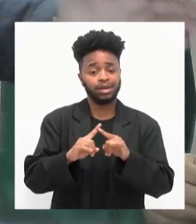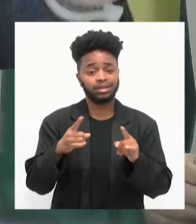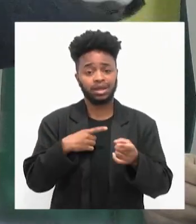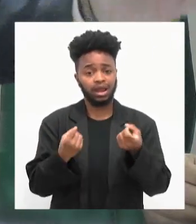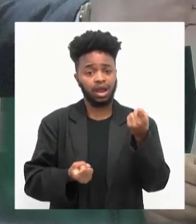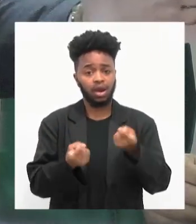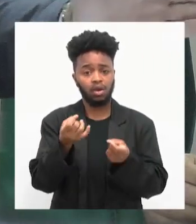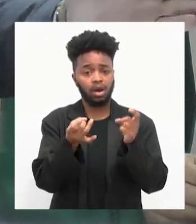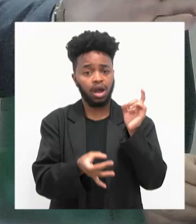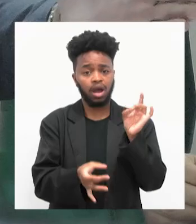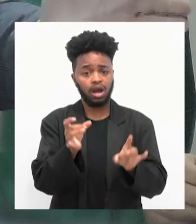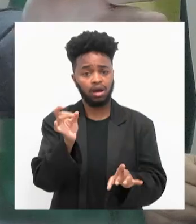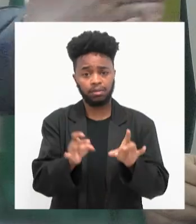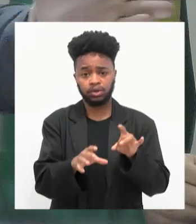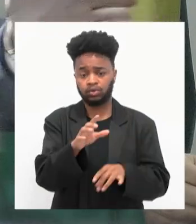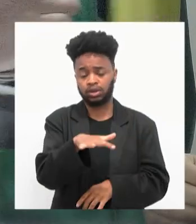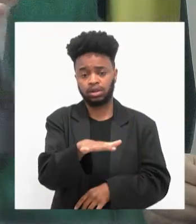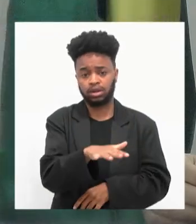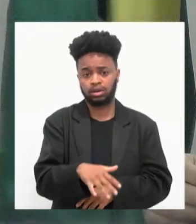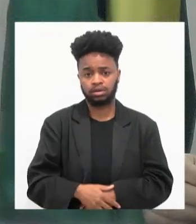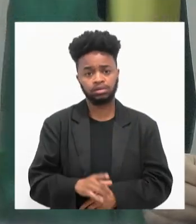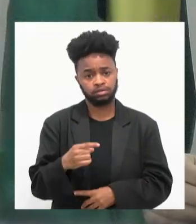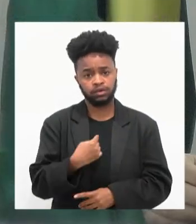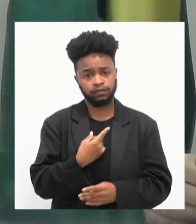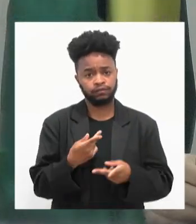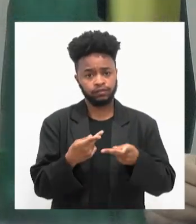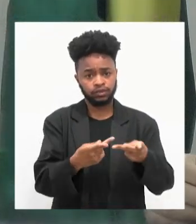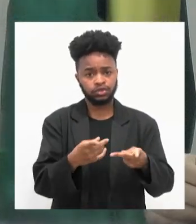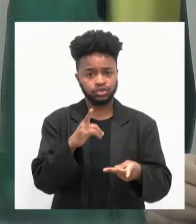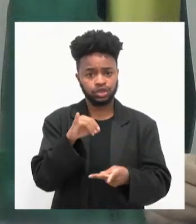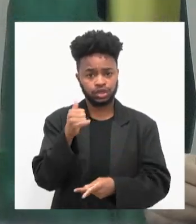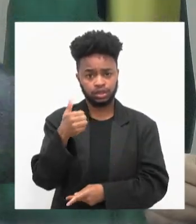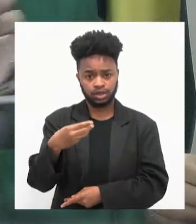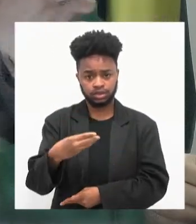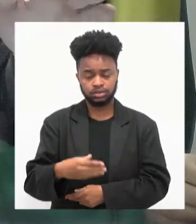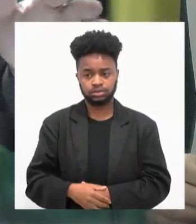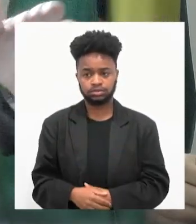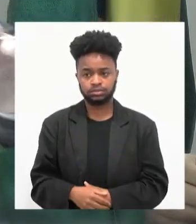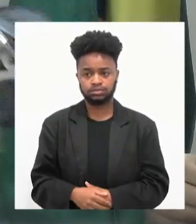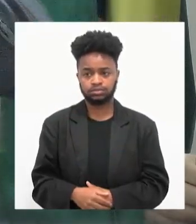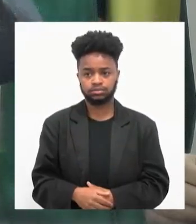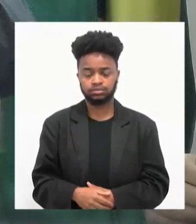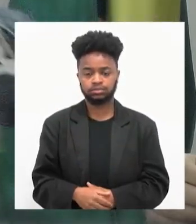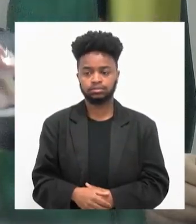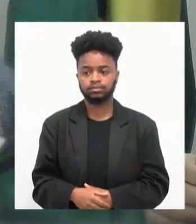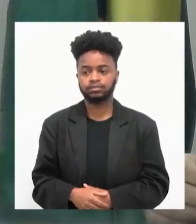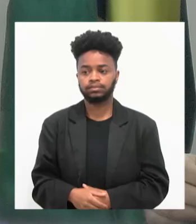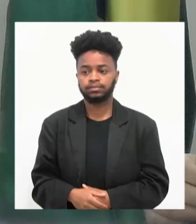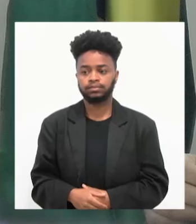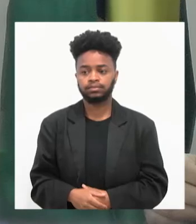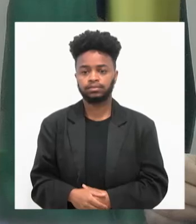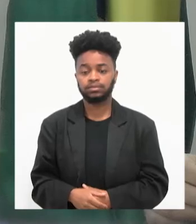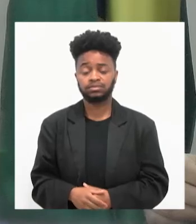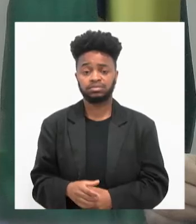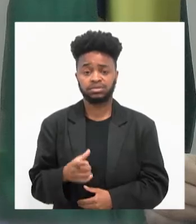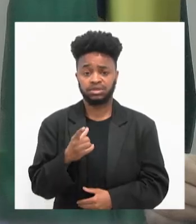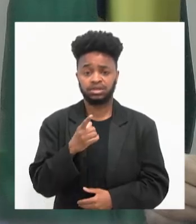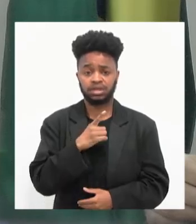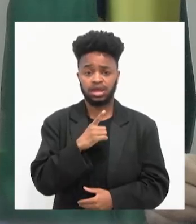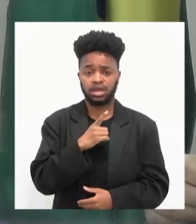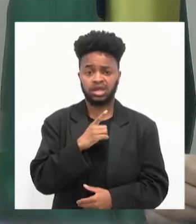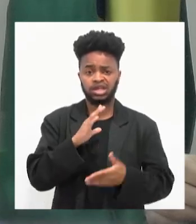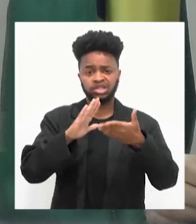abandonado lá, cheio de moto abandonado. Agora, nós fomos lá dia 13 do deputado Marcelo Dino. Inclusive, Em meio ao deputado, mato, em meio a desmanche, porque virou